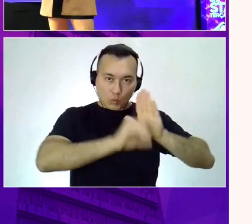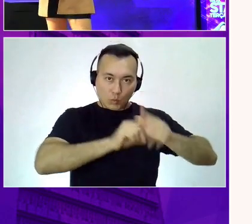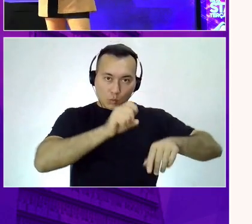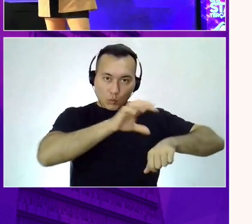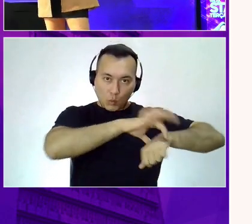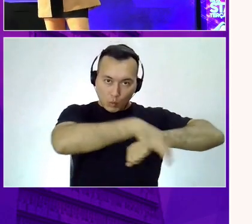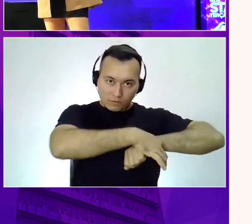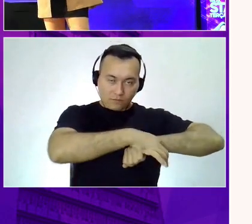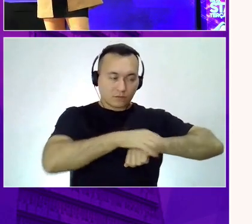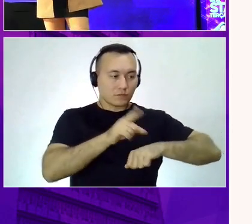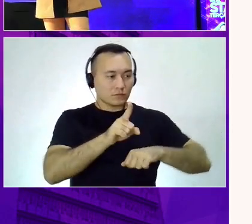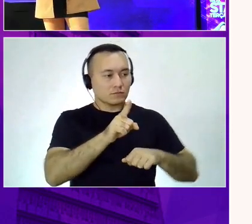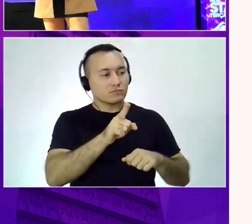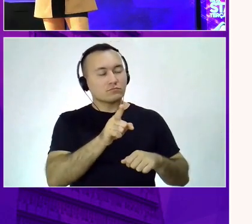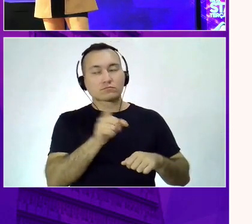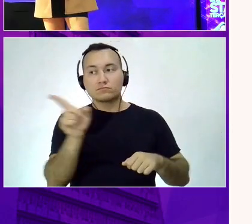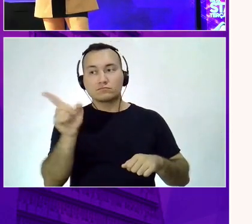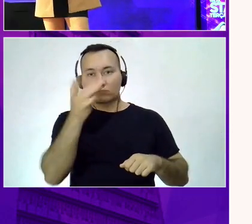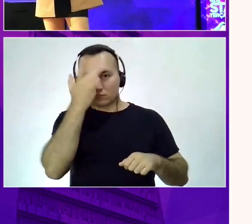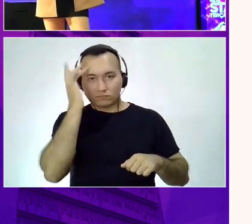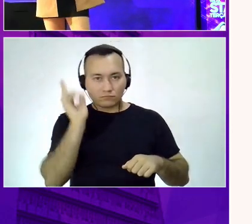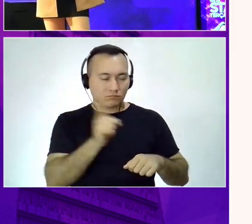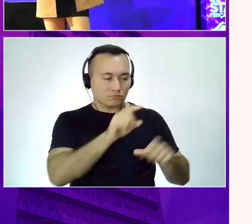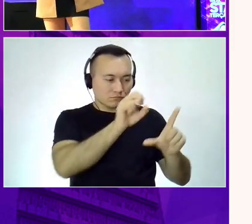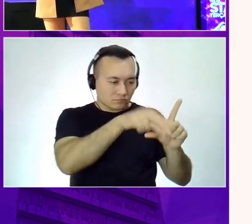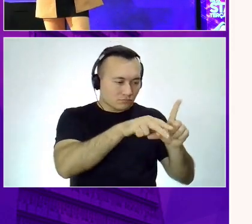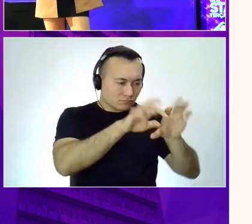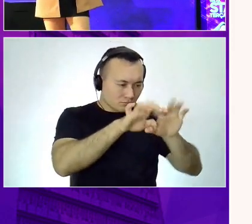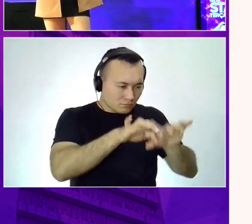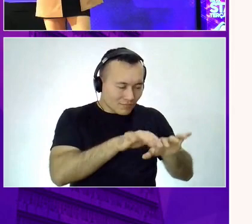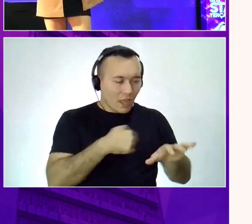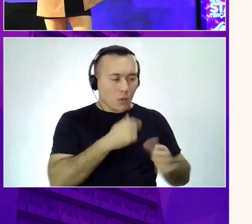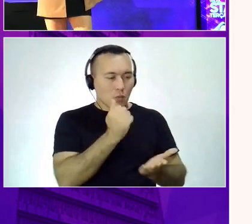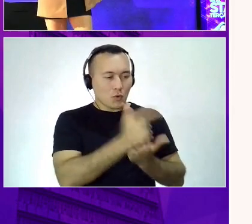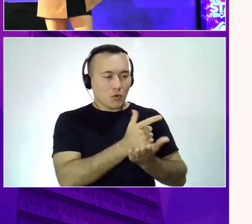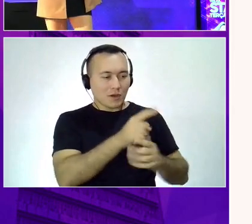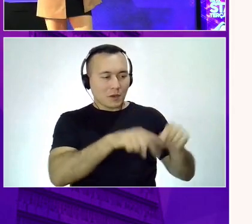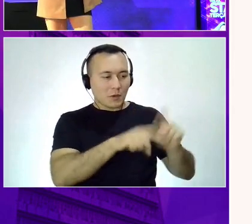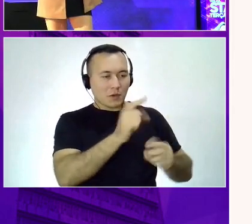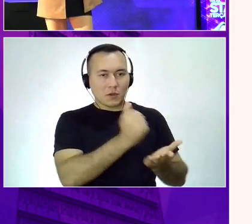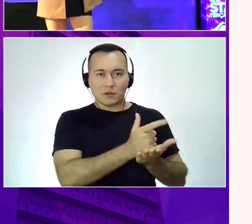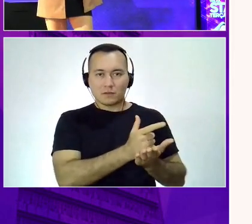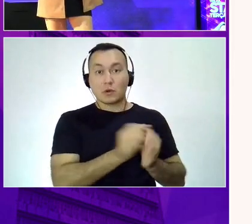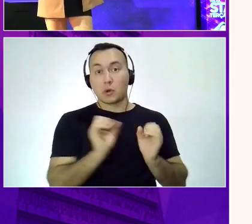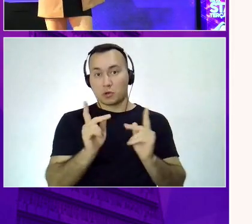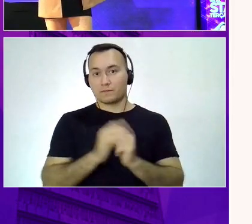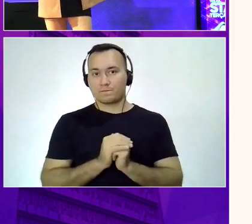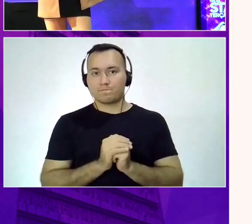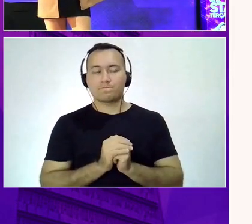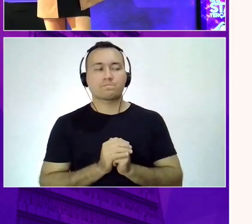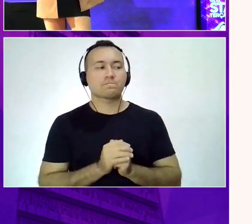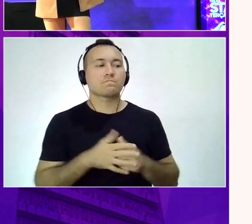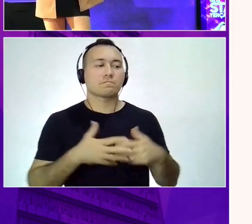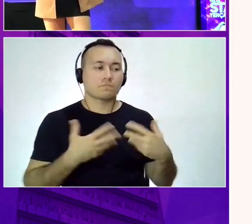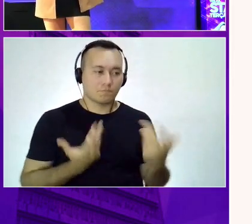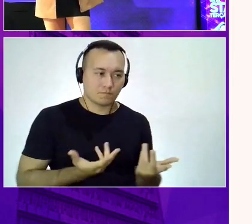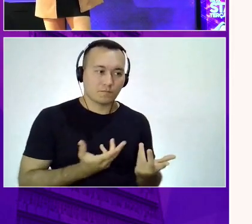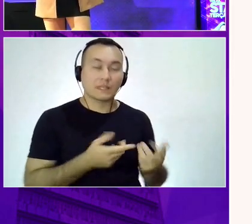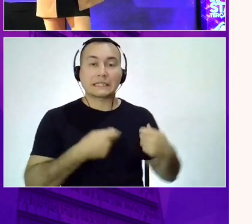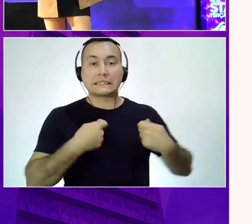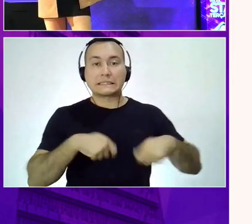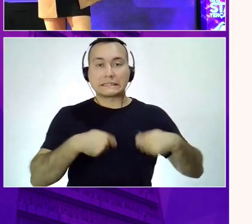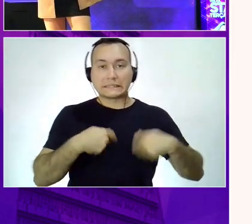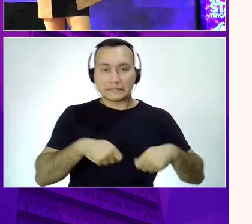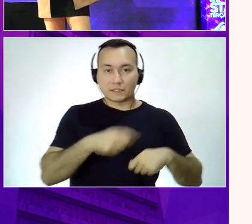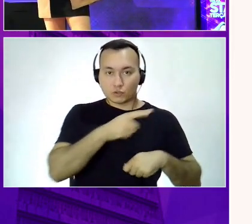Você está chamando a API de pagamento, você está chamando a API do serviço de seguro, você está chamando uma API interna, você